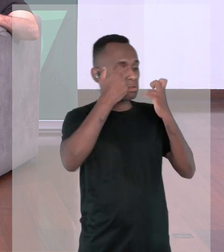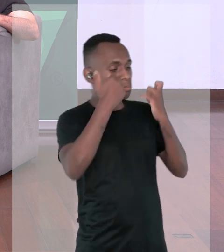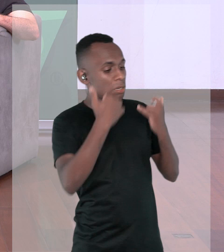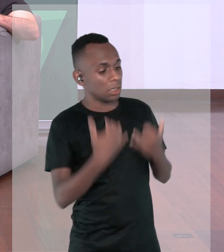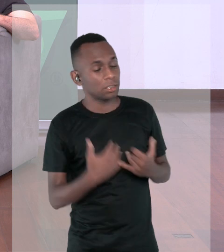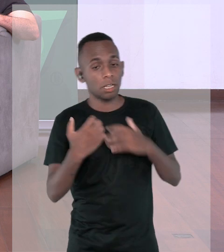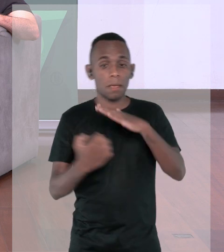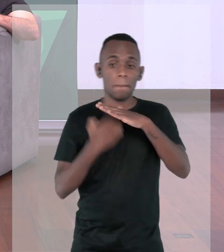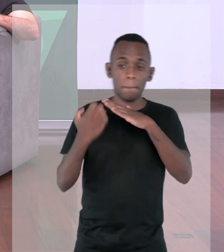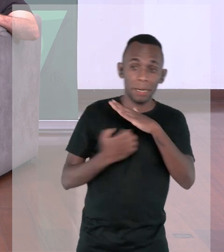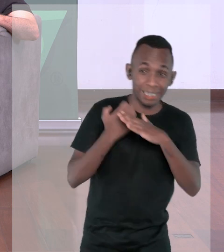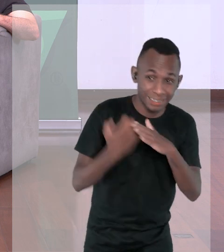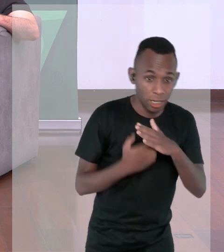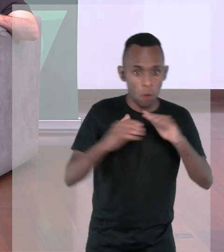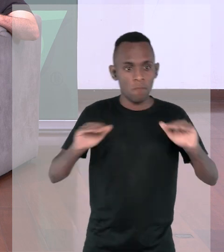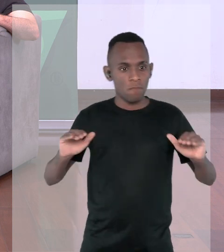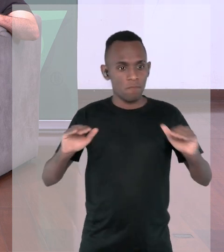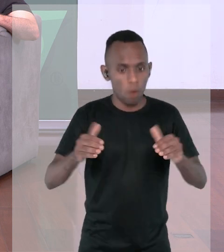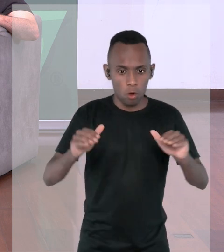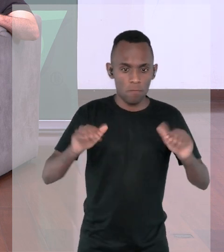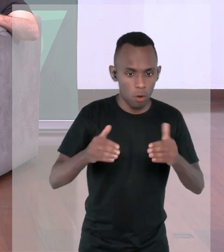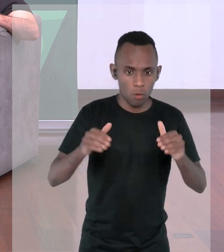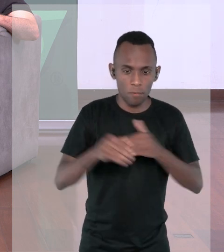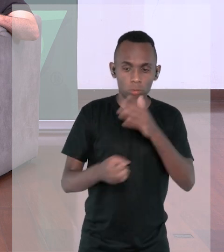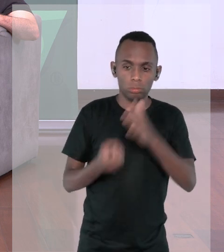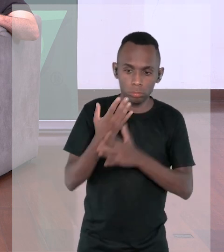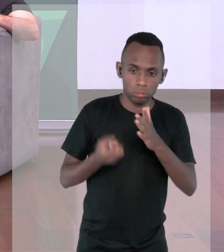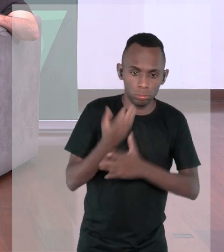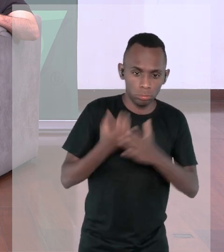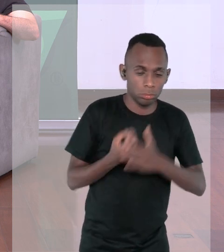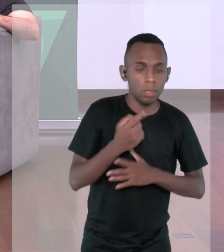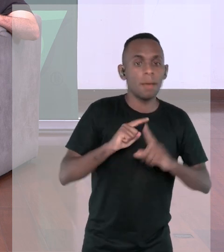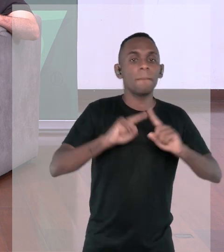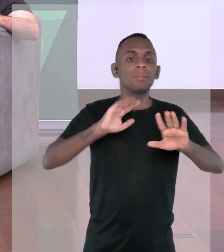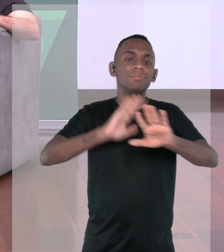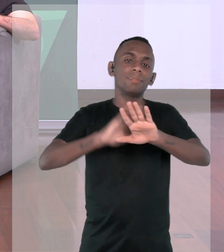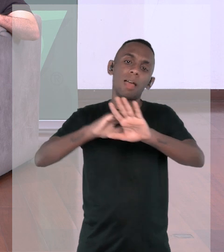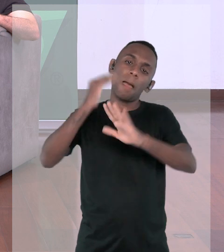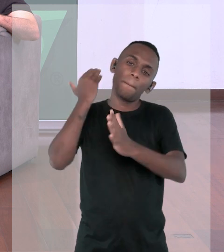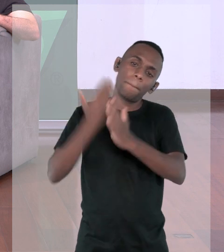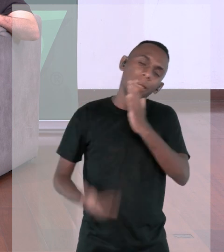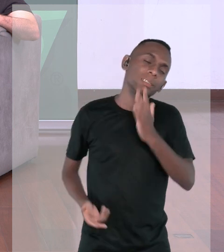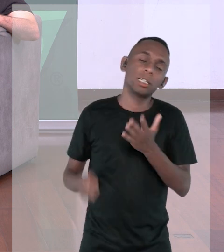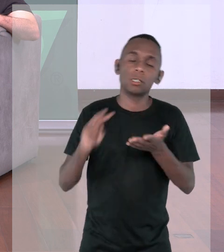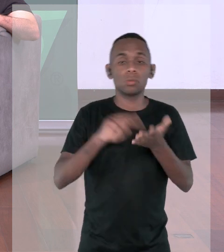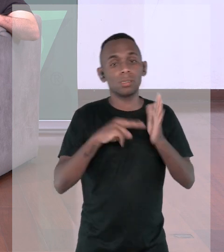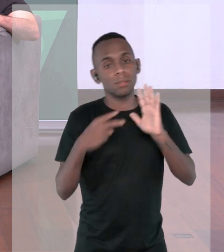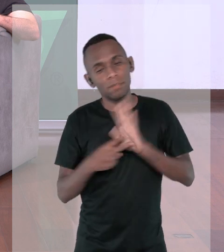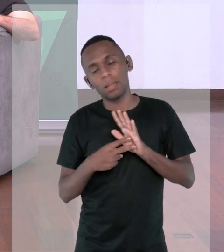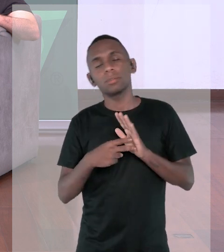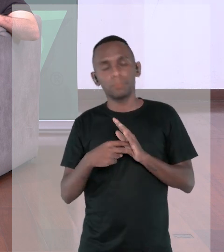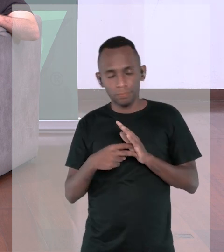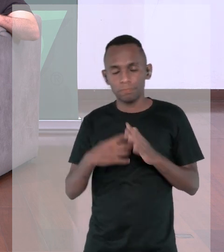As empresas estão tão focadas em produtividade que elas estão perdendo o seu sentido.